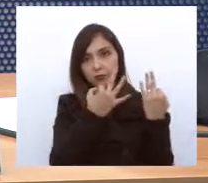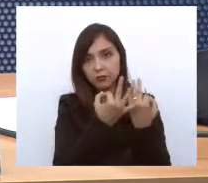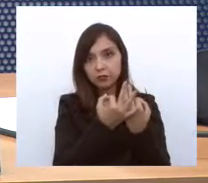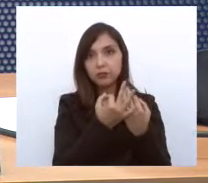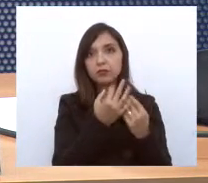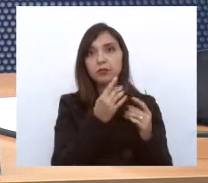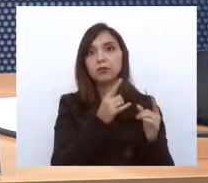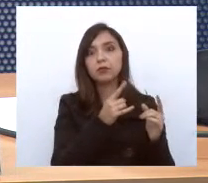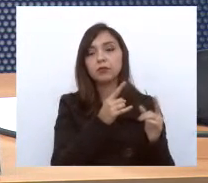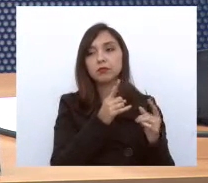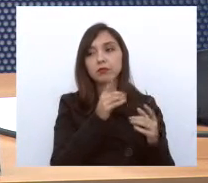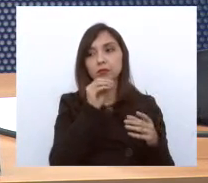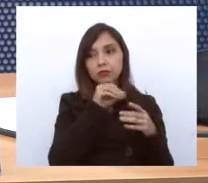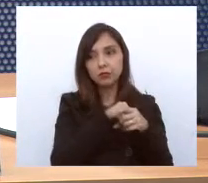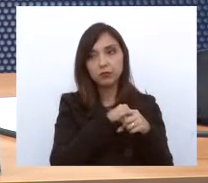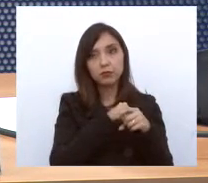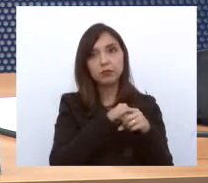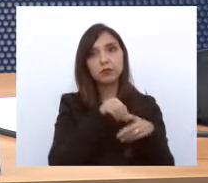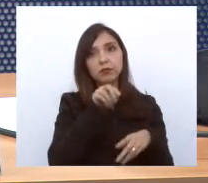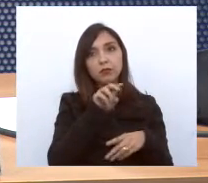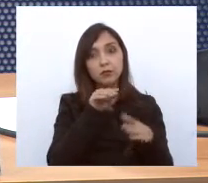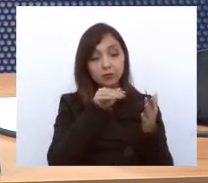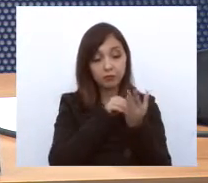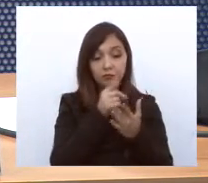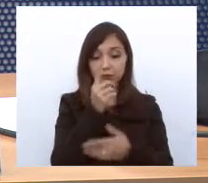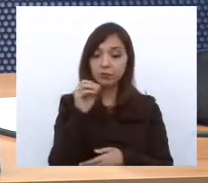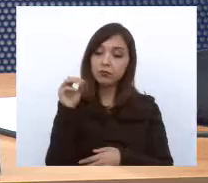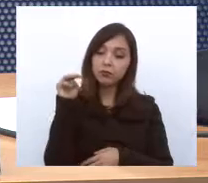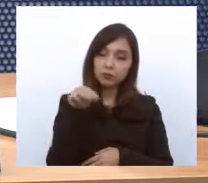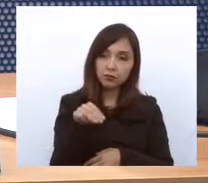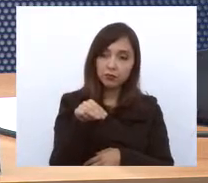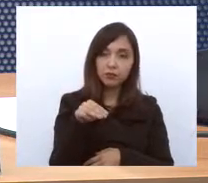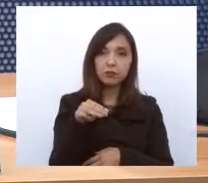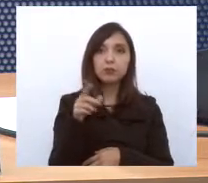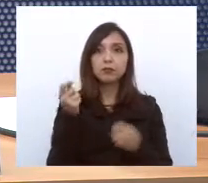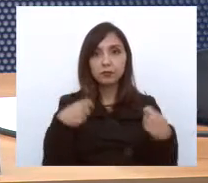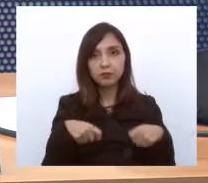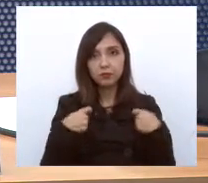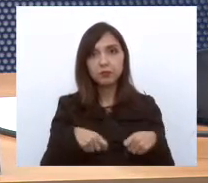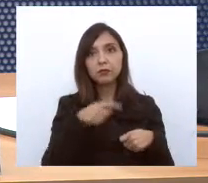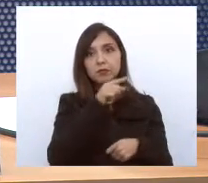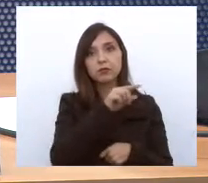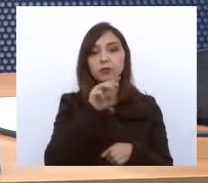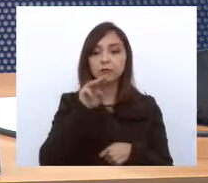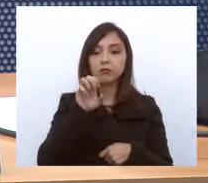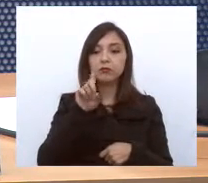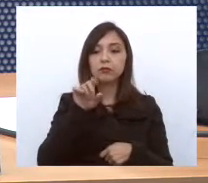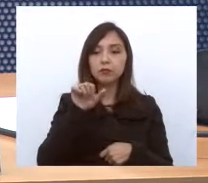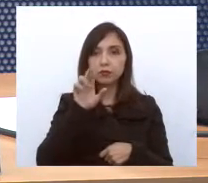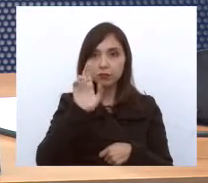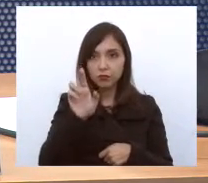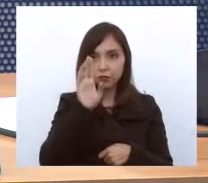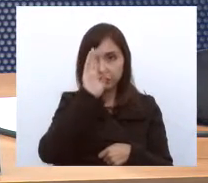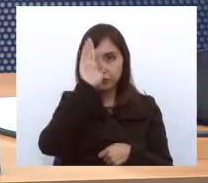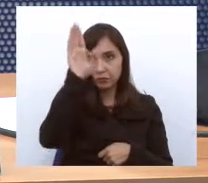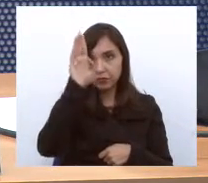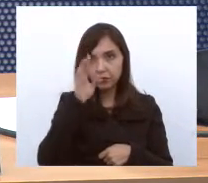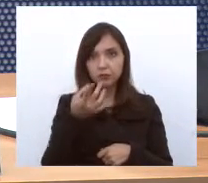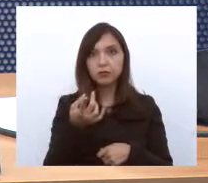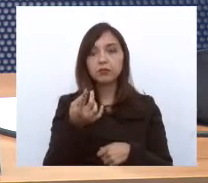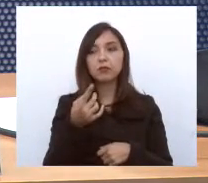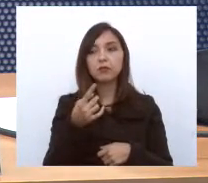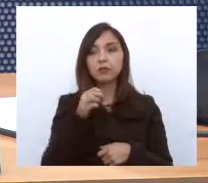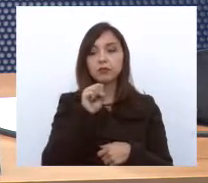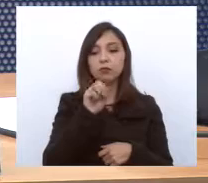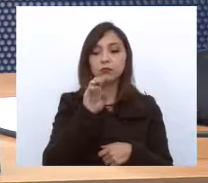dotados de apartamentos com área útil de até 100 metros quadrados deverão possuir medidor de entrada principal e